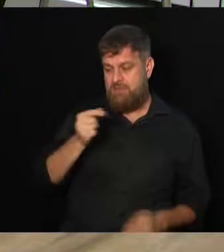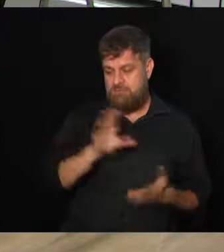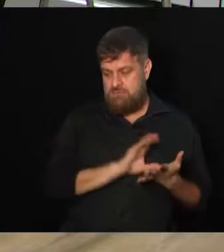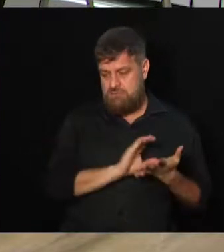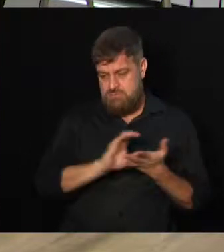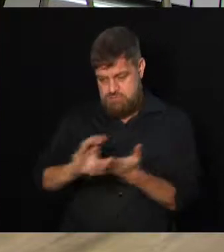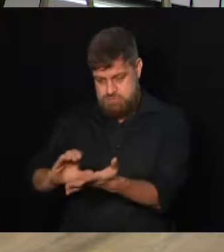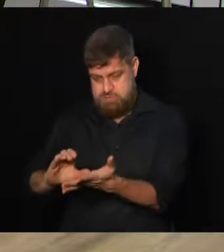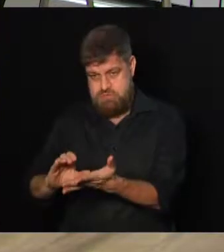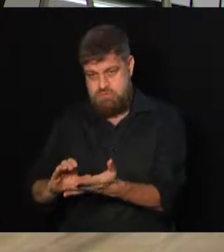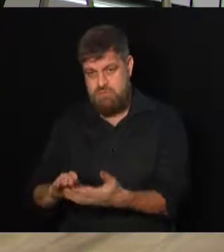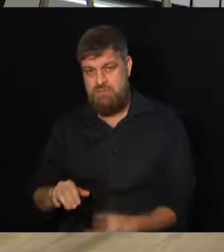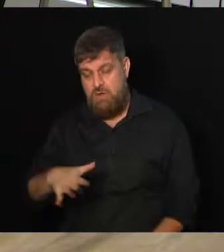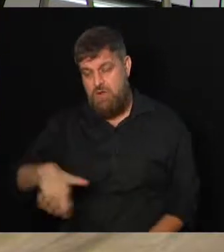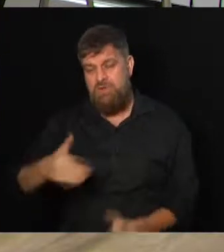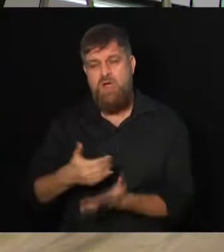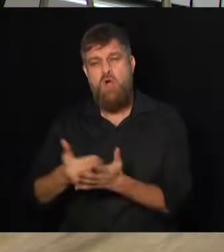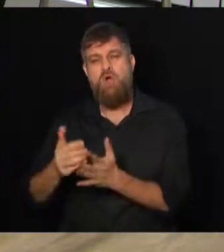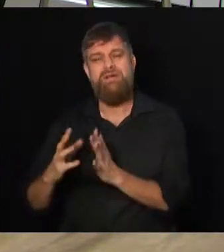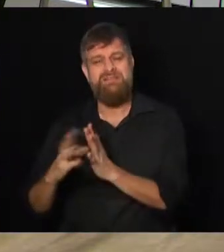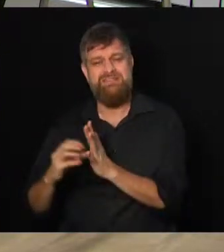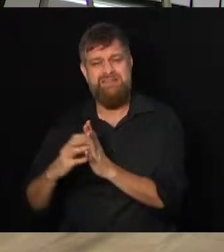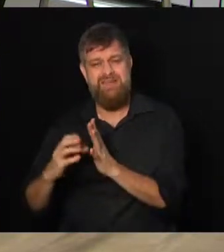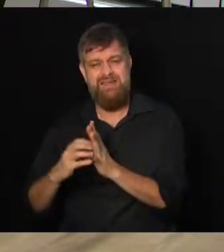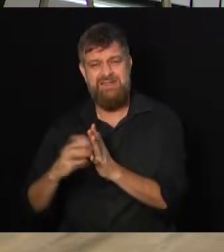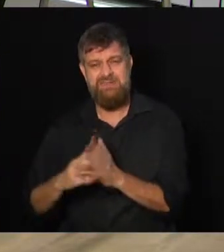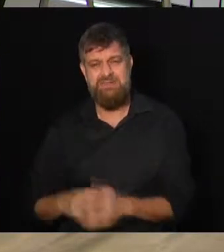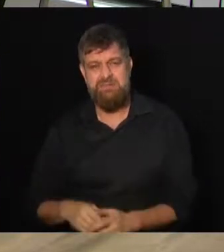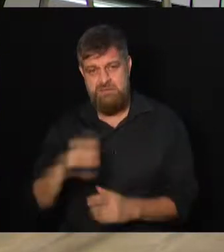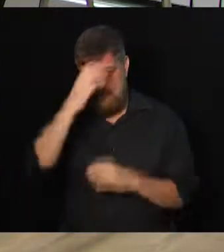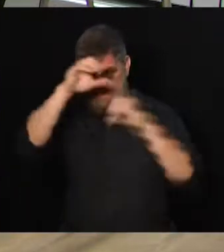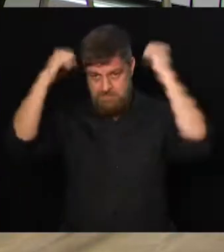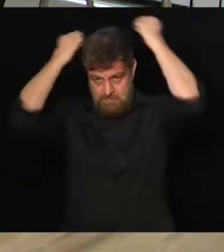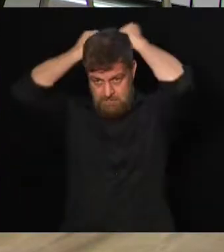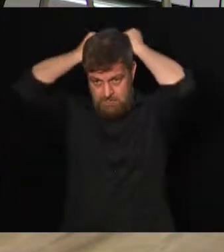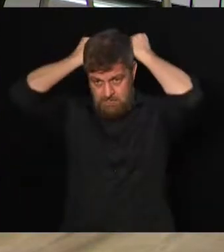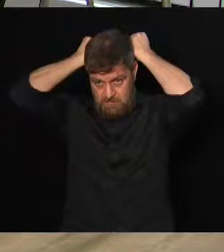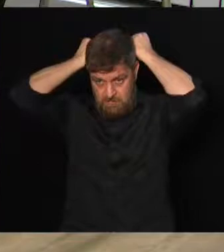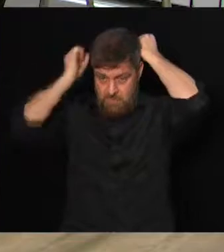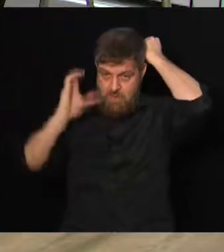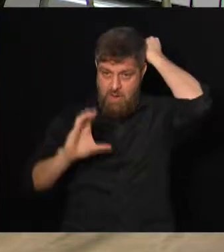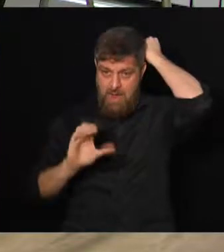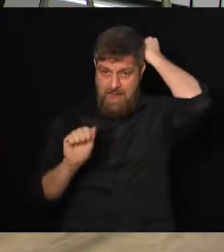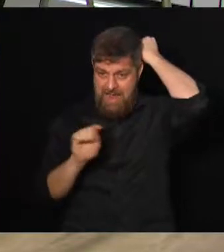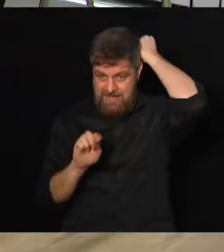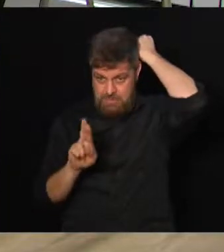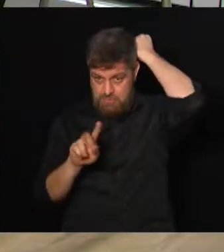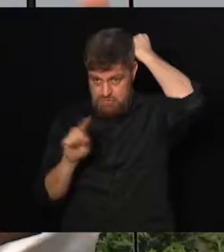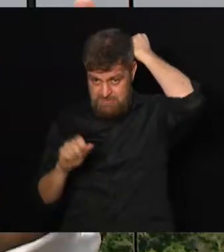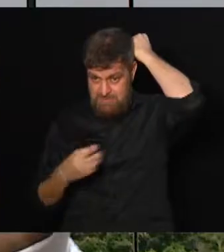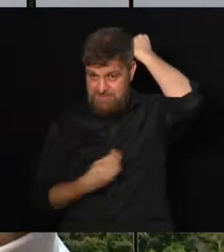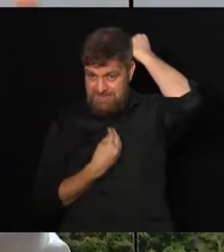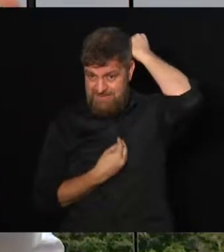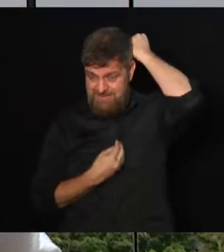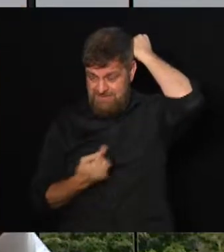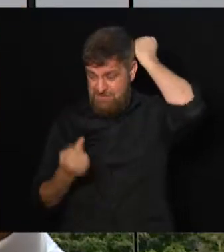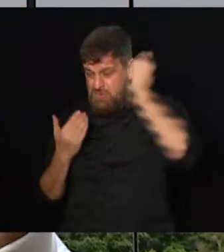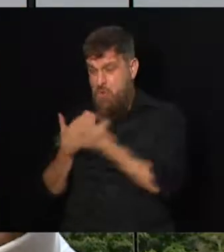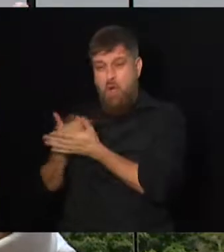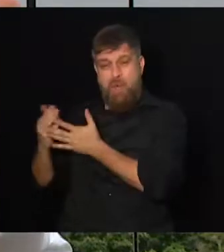o início da AIDS. Eu me recordo da época do Cazuza vivo, né? Eu me peguei essa época, então você tinha que ter um direcionamento ali.